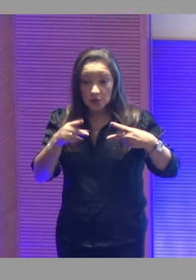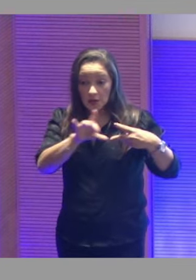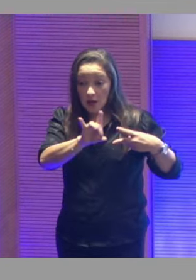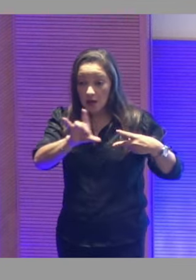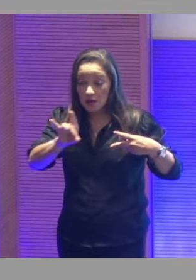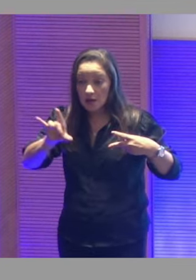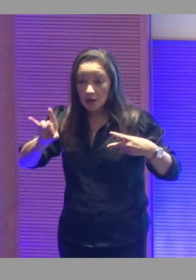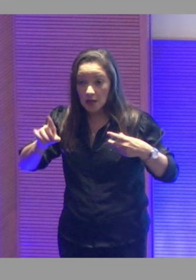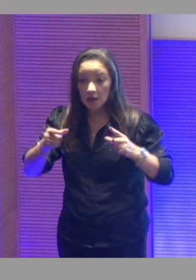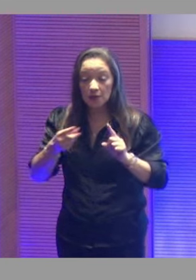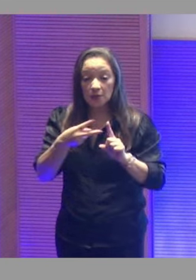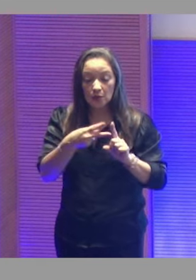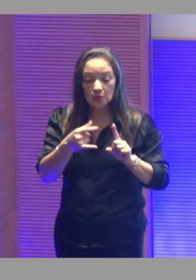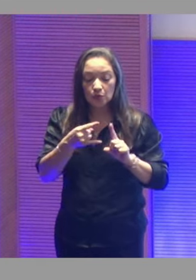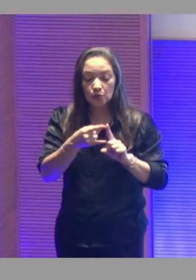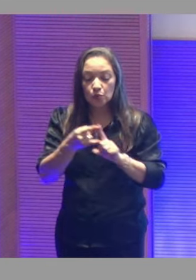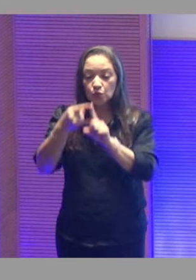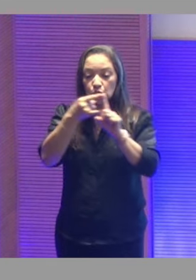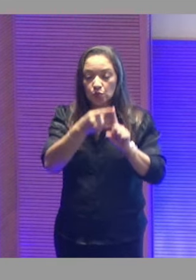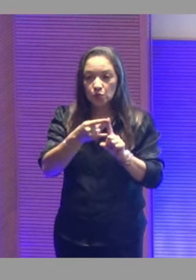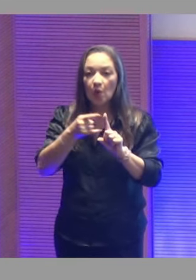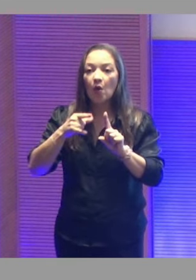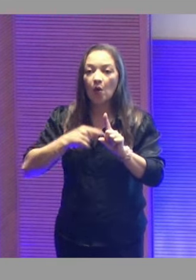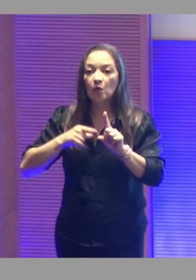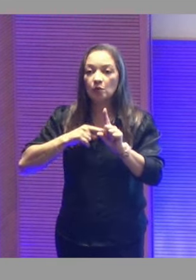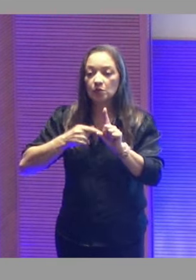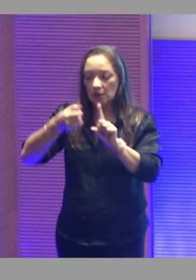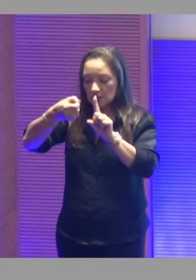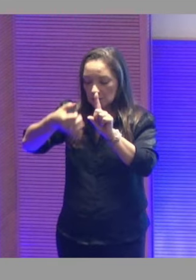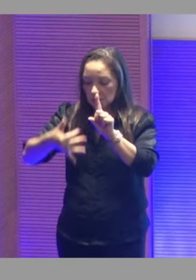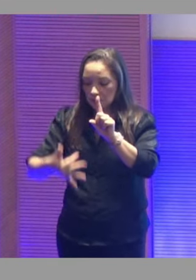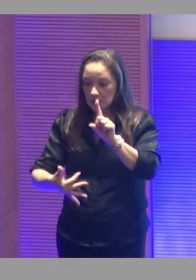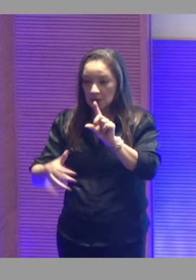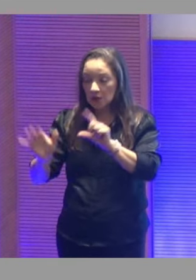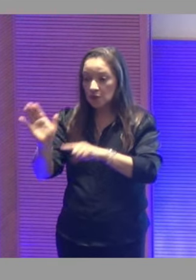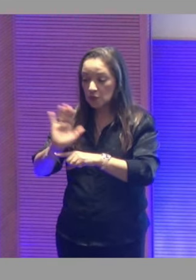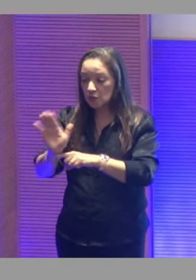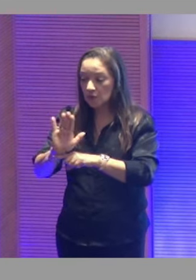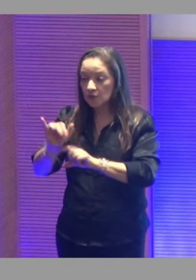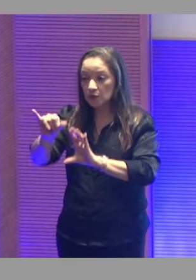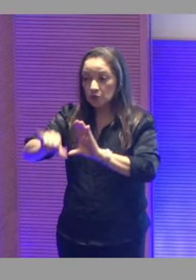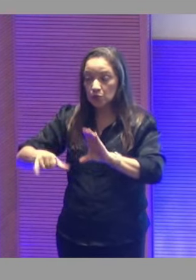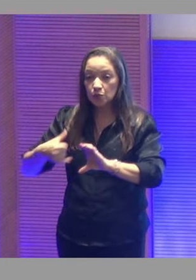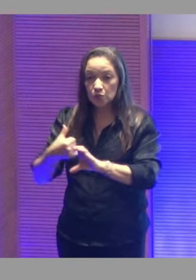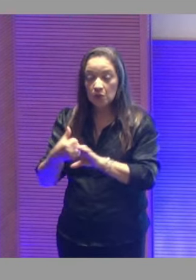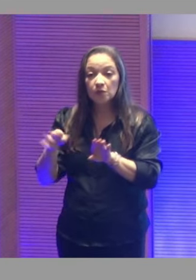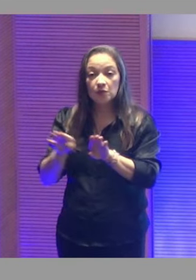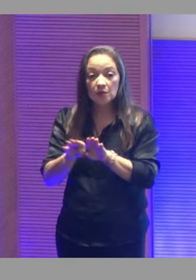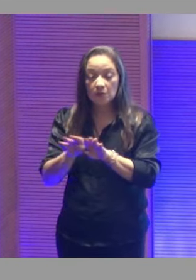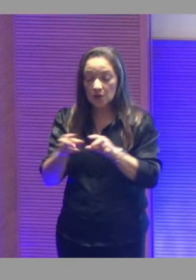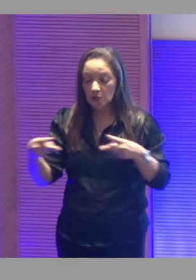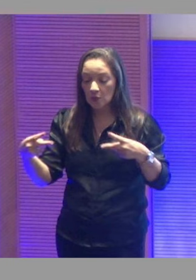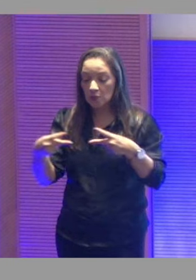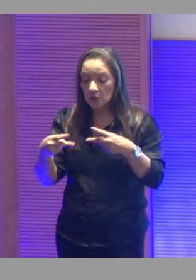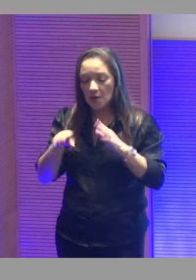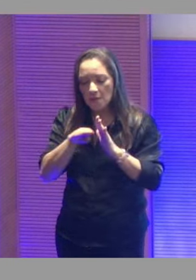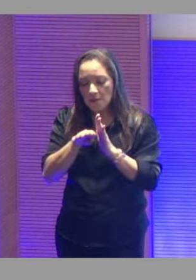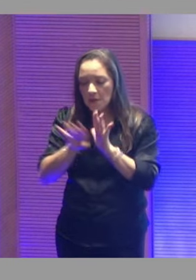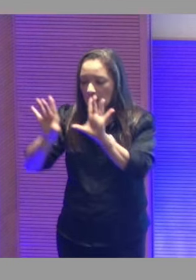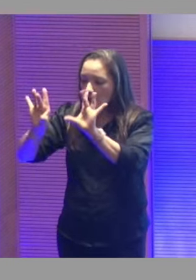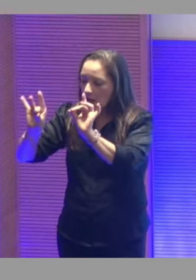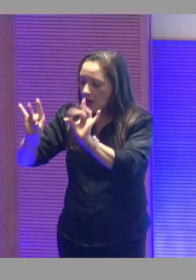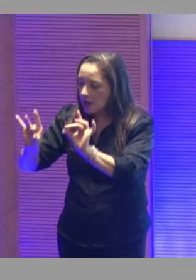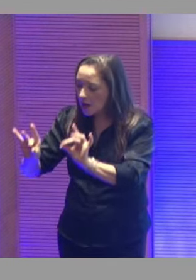no Zoom estão na descrição do vídeo no YouTube bem como um link para programação detalhada de quais são os